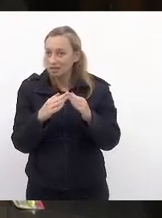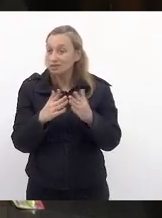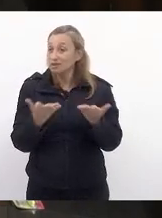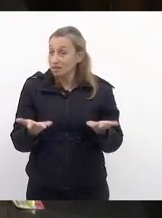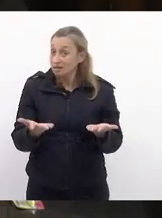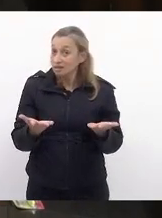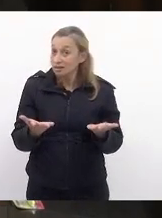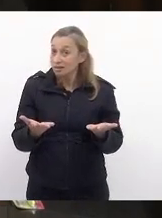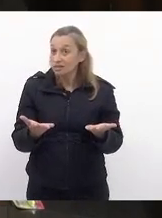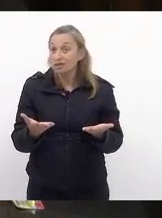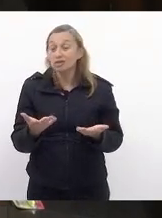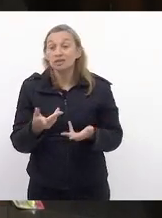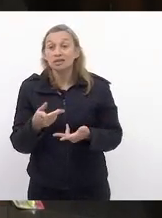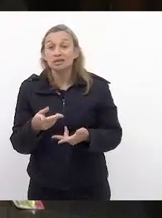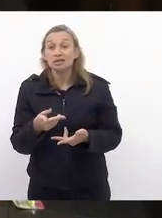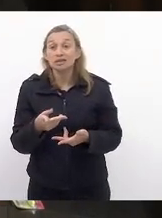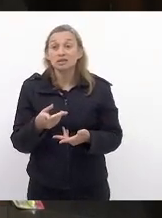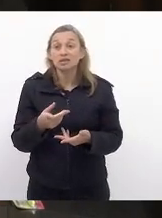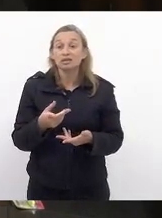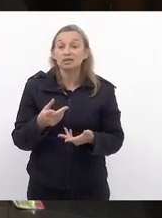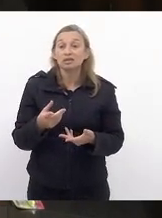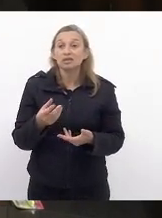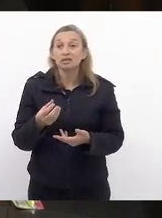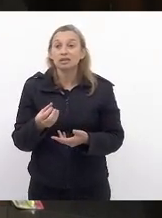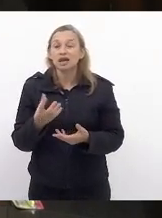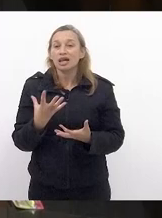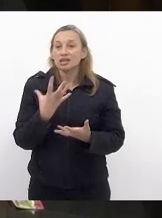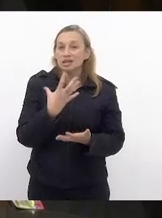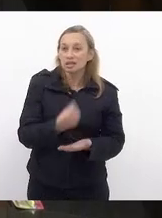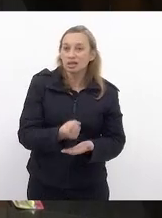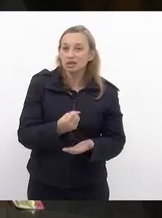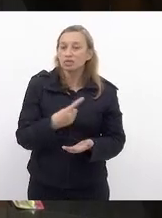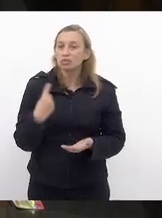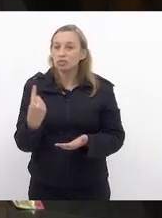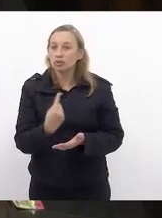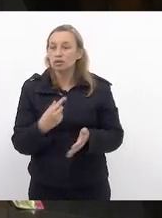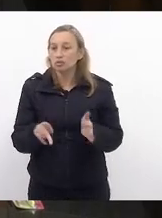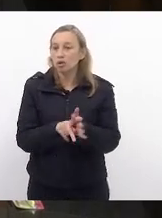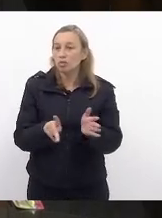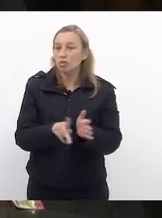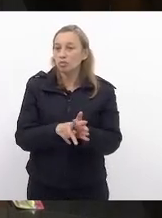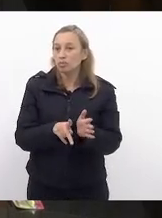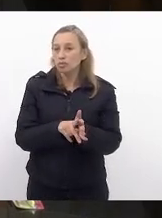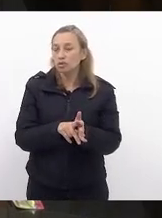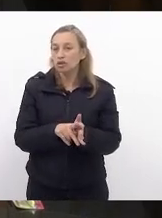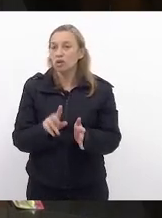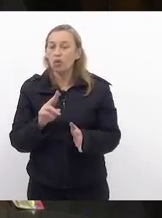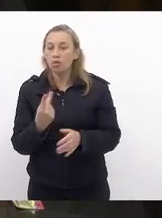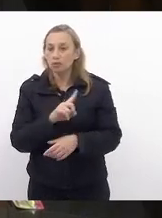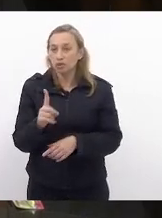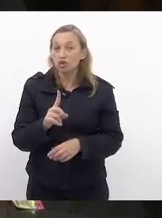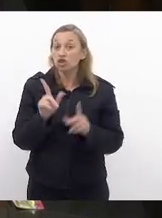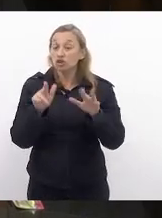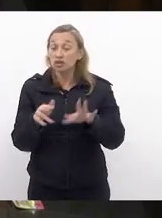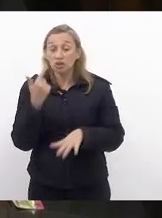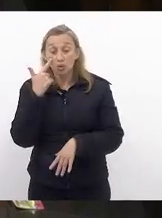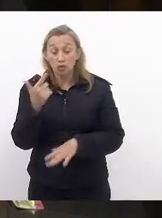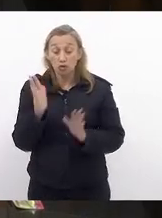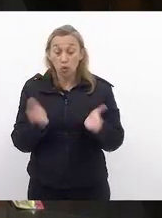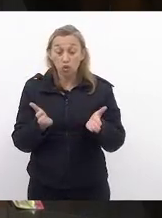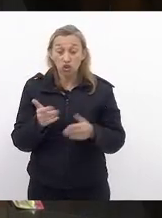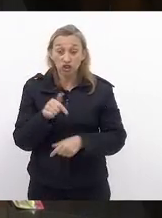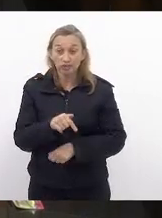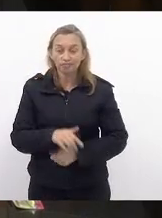emitindo notas favoráveis ou não à nós tratamento será o mesmo diferente do que eu assisti hoje